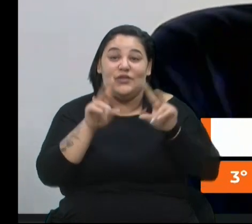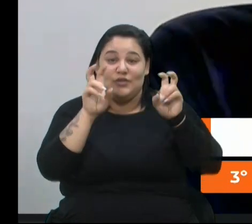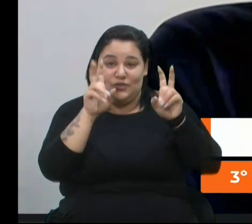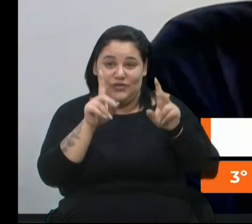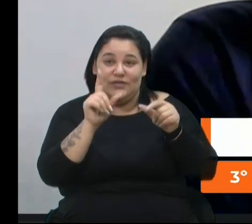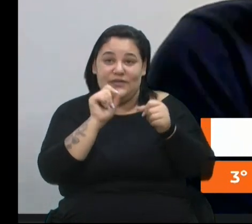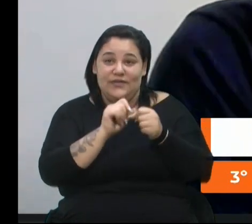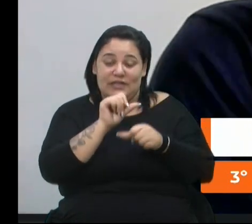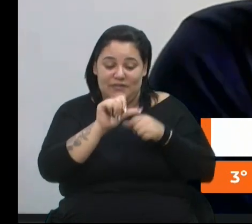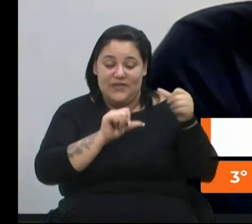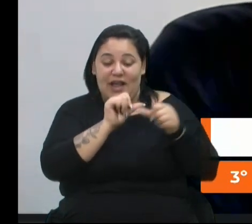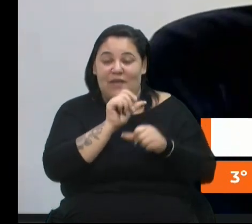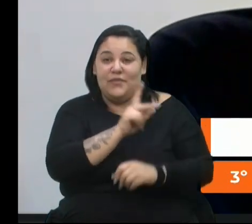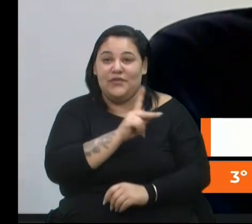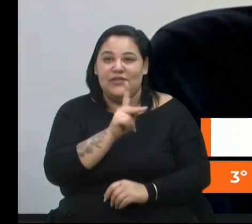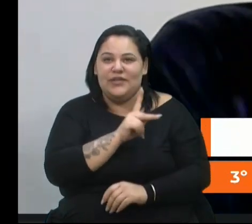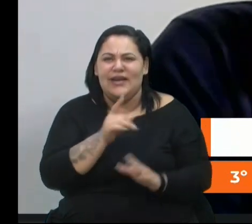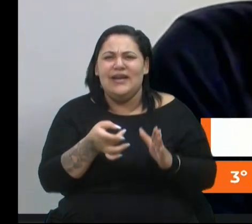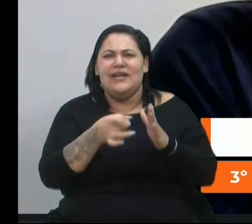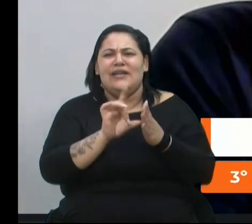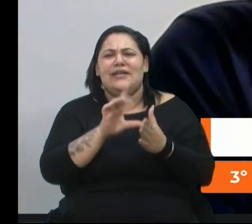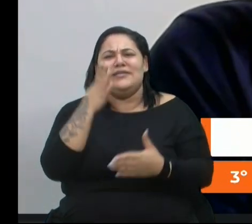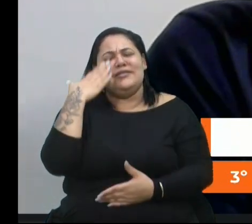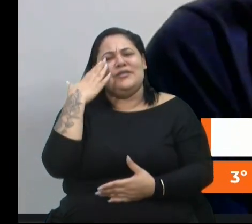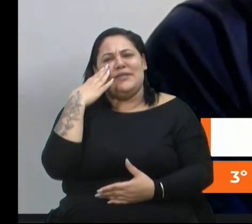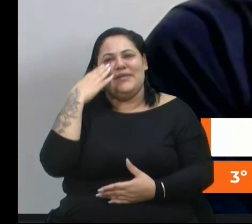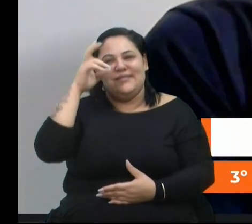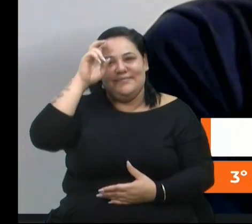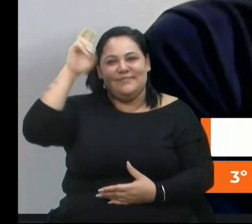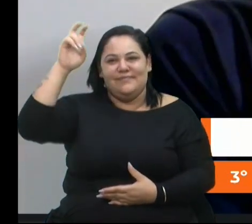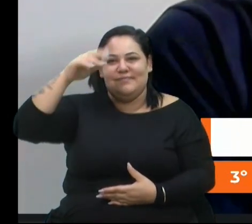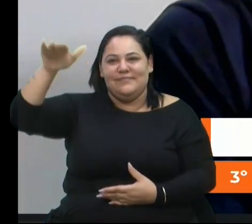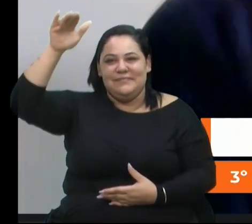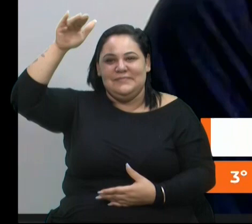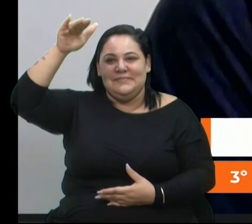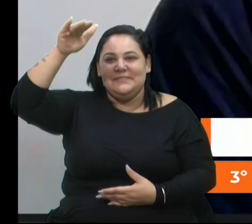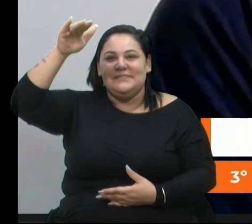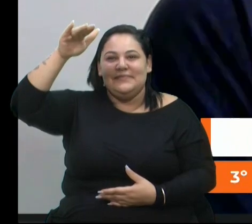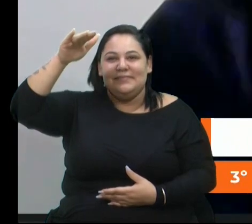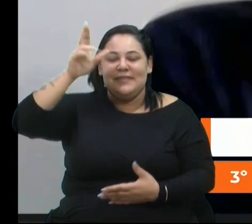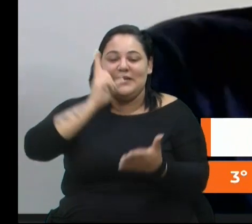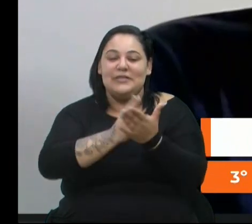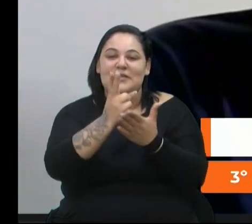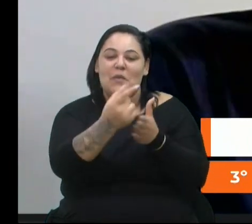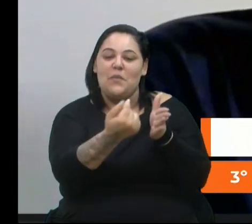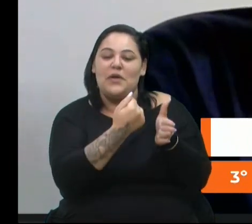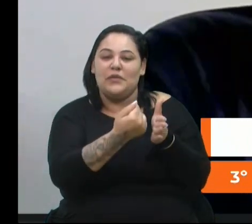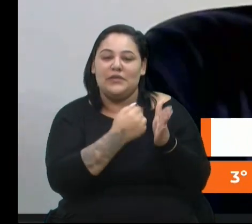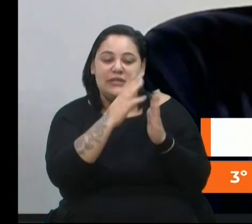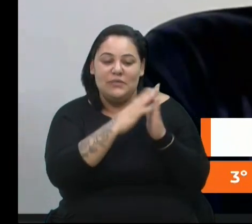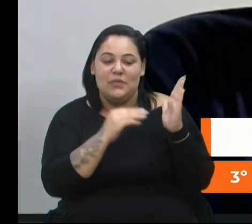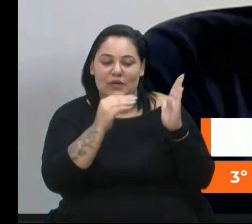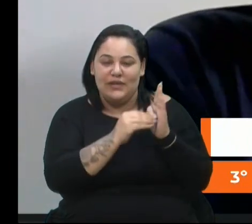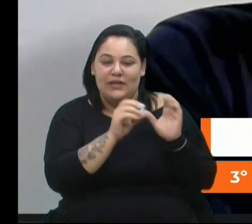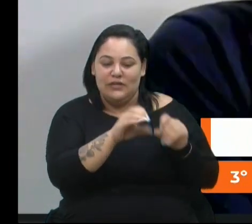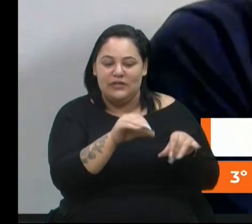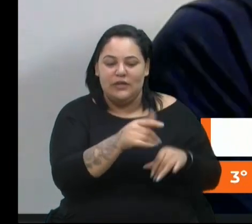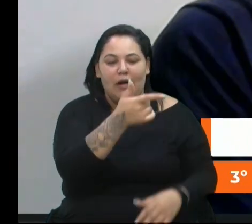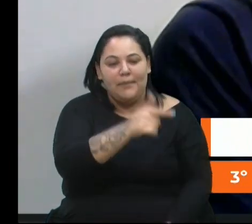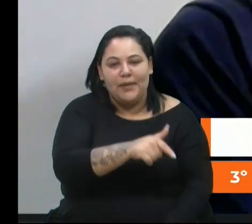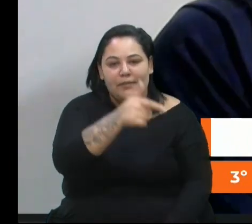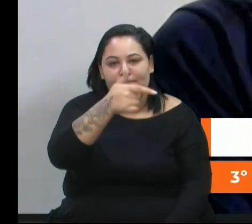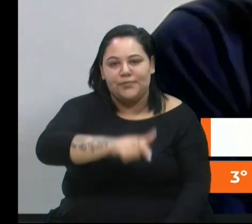que me fez virar professor, antes ainda de eu saber de superdotação, era eu sempre questionei esse modelo educacional